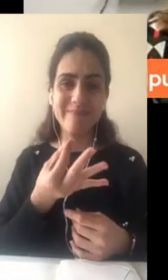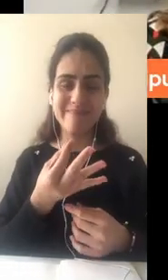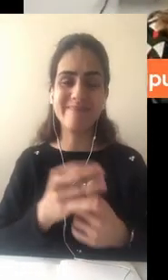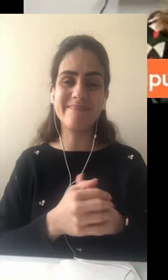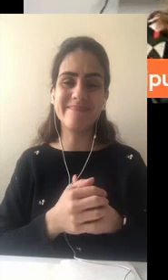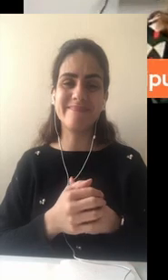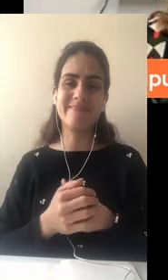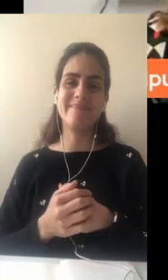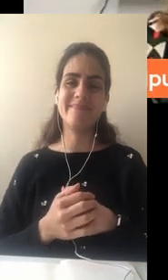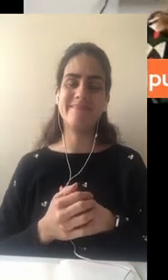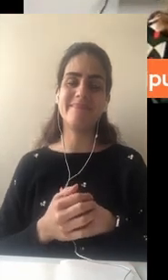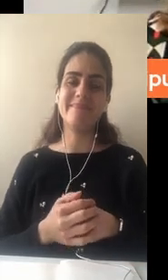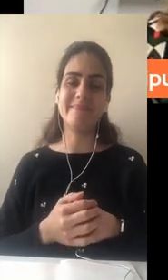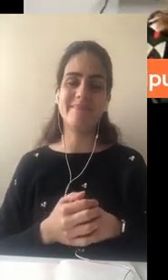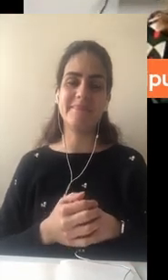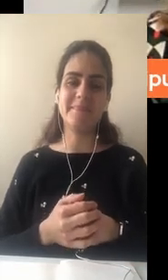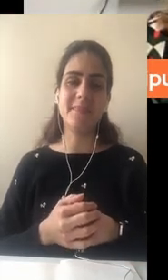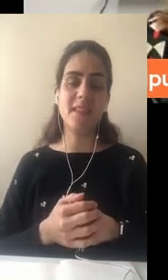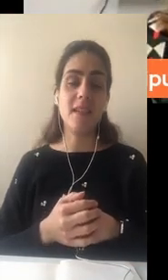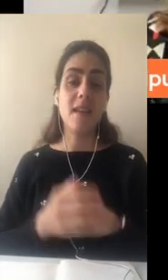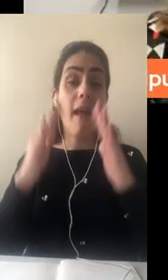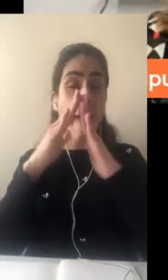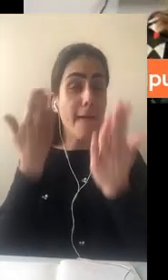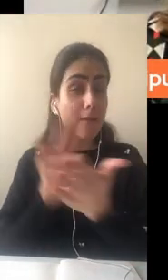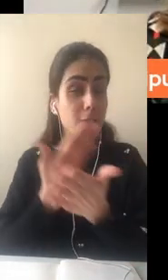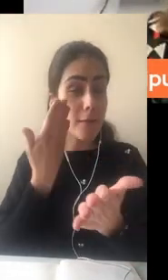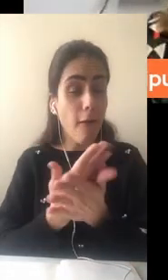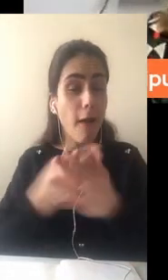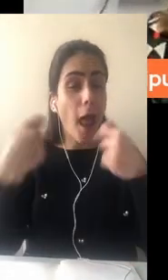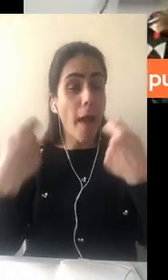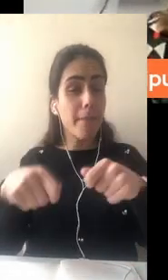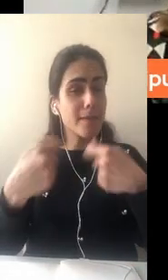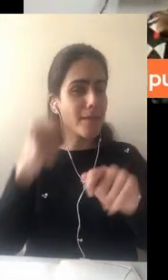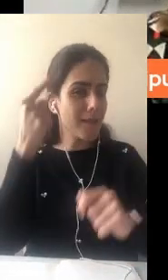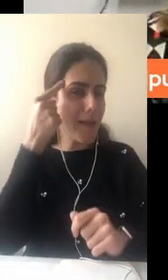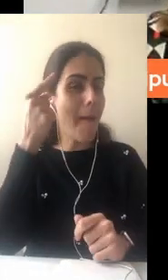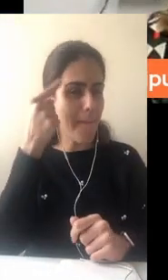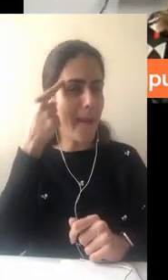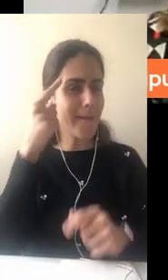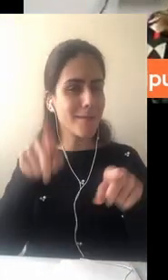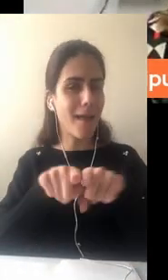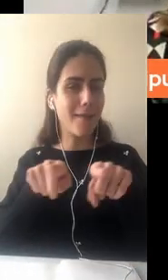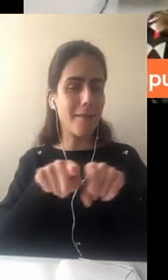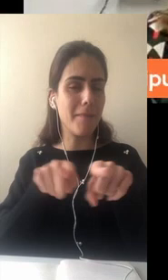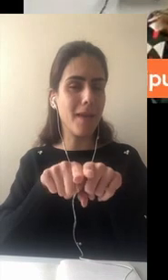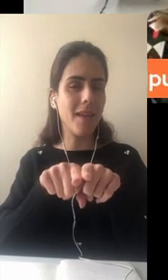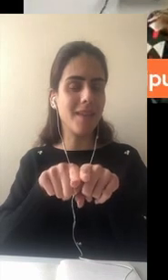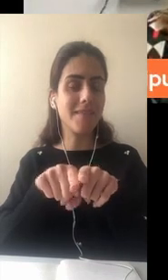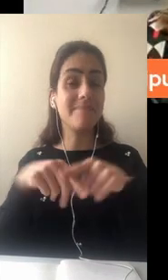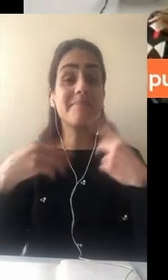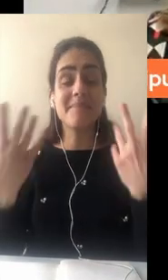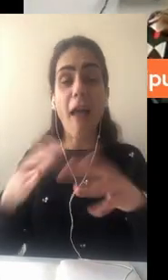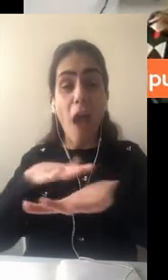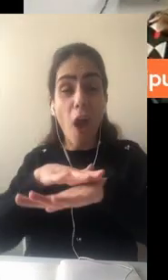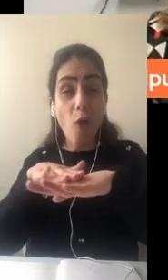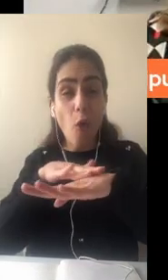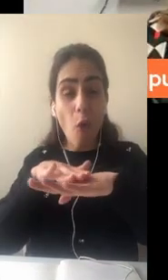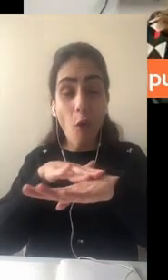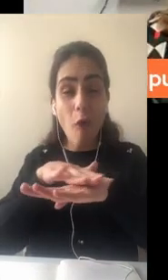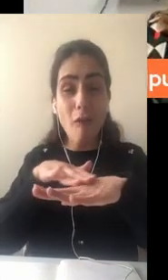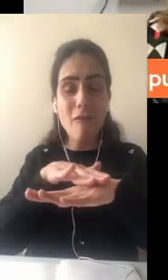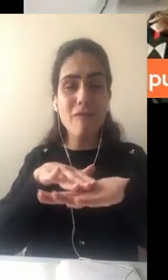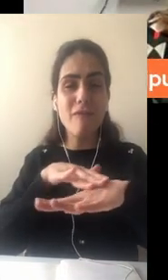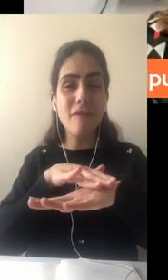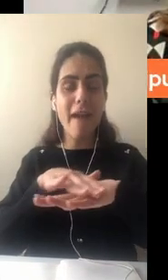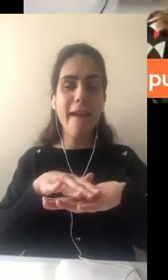um ato de reflexão, põe a escola para pensar. E aí, fica a sugestão. Fale isso no grupo